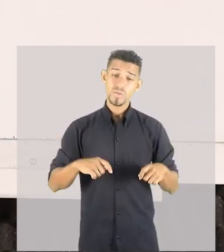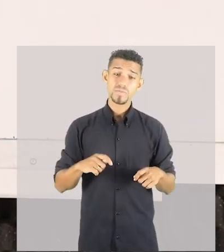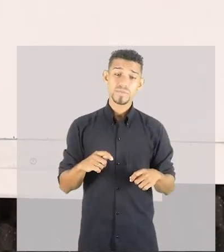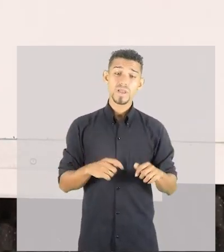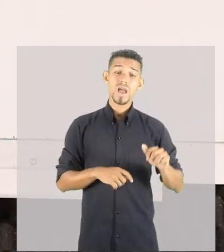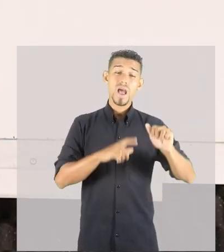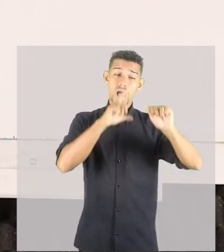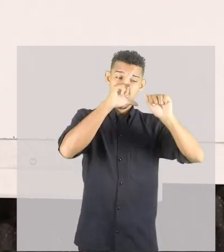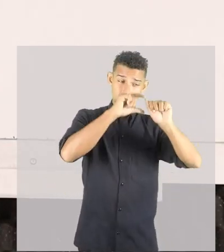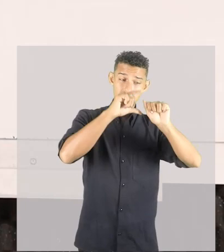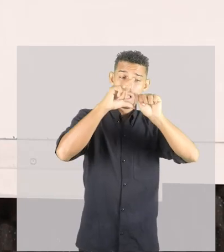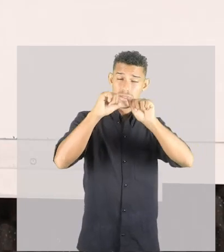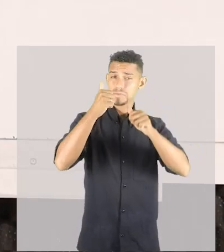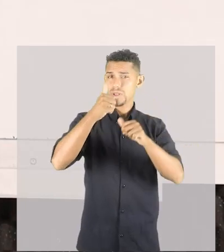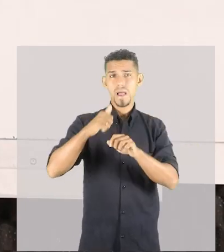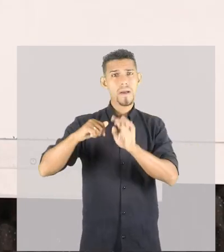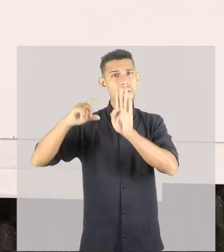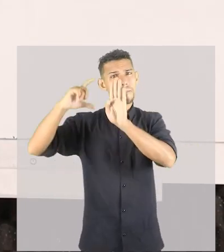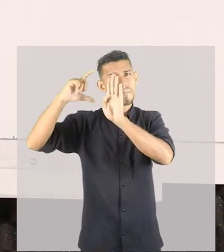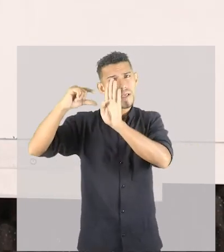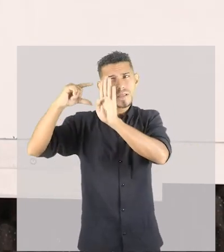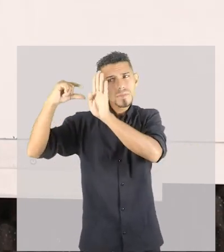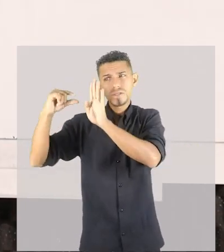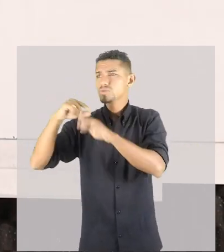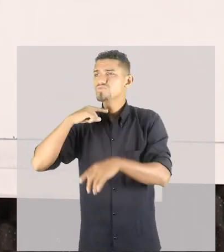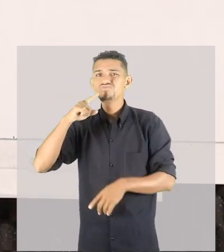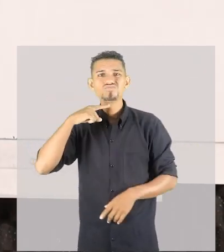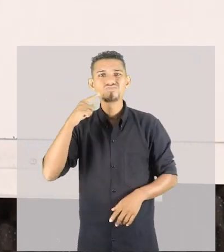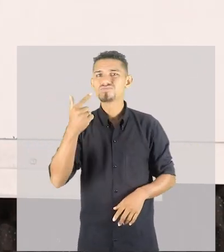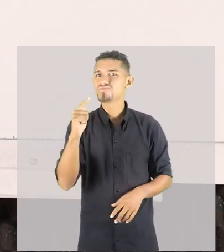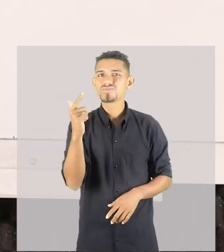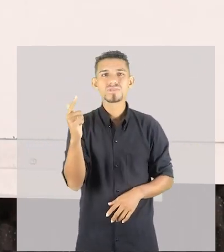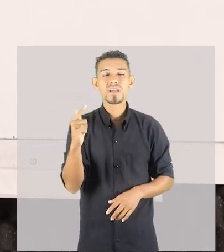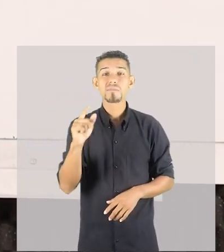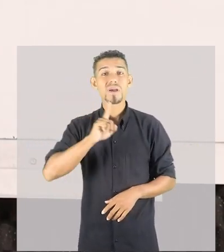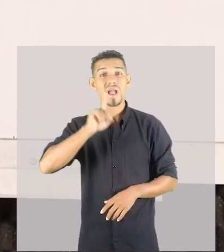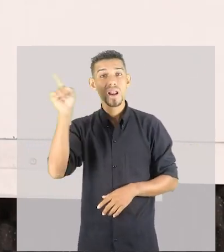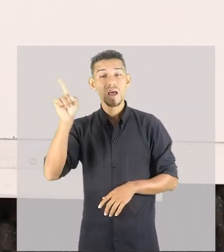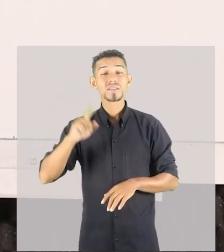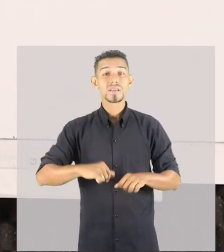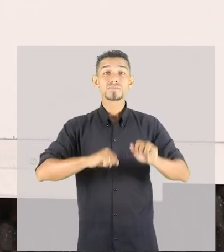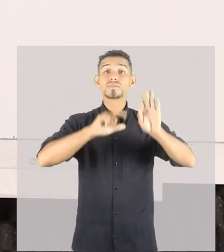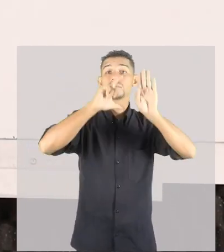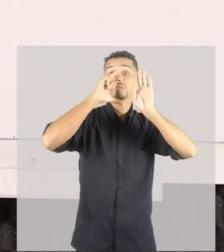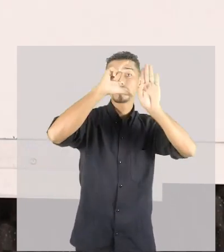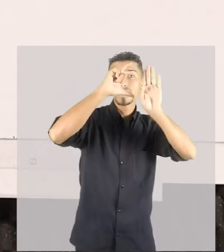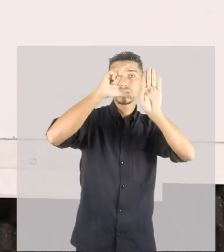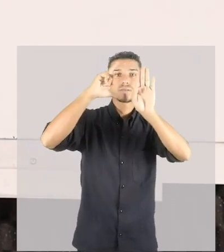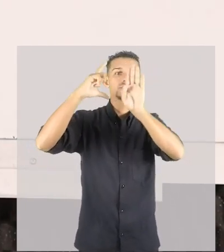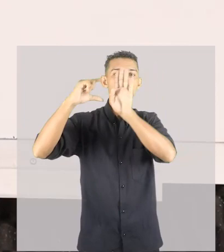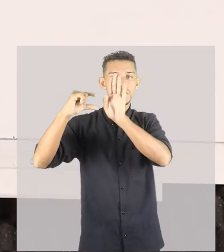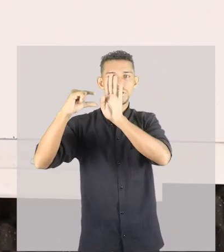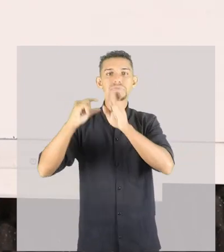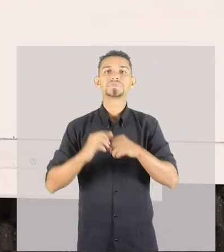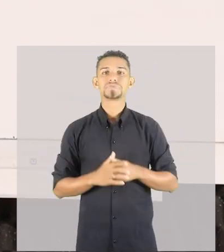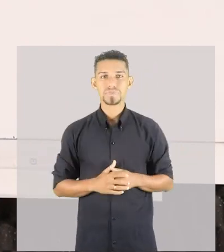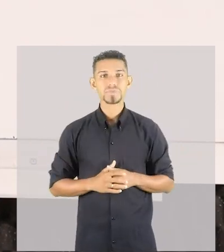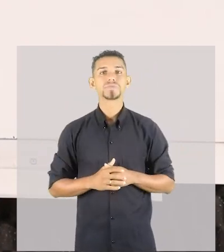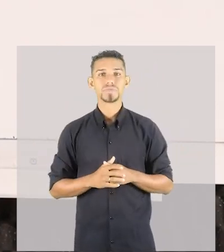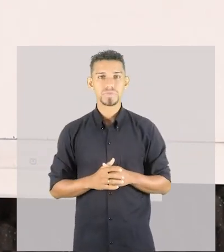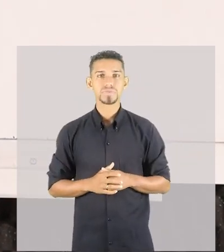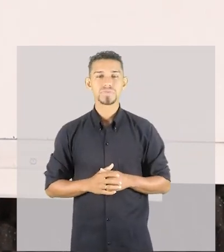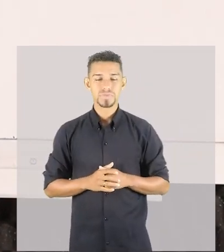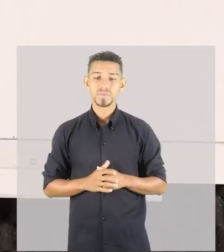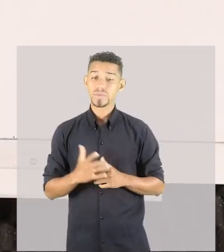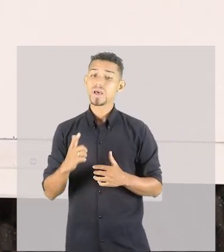encontrar o azinho, azinho, mas o bezinho, bezinho a gente não tem, porque naquele cruzamento deu tudo bezão, bezinho. Então a